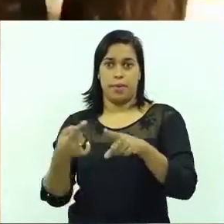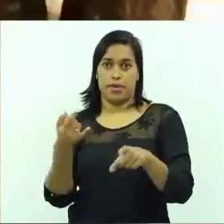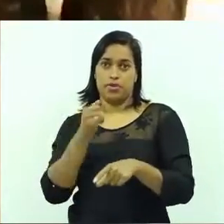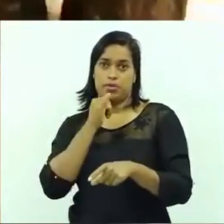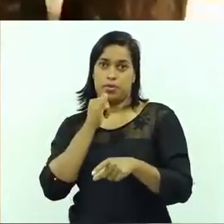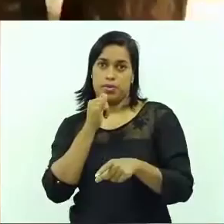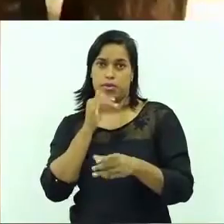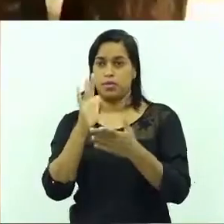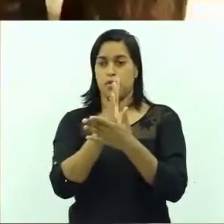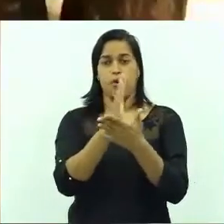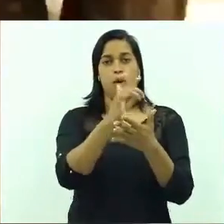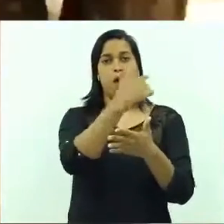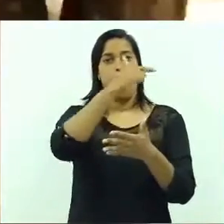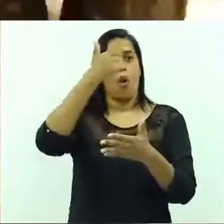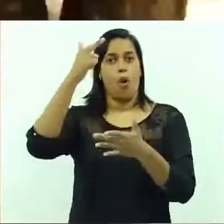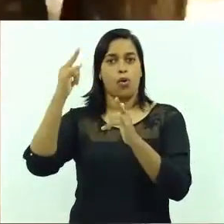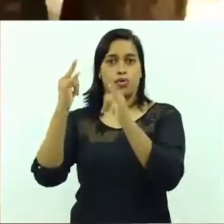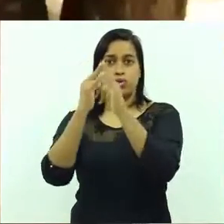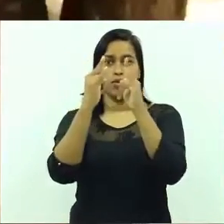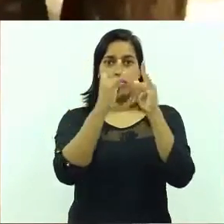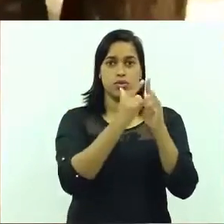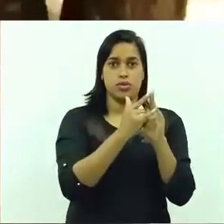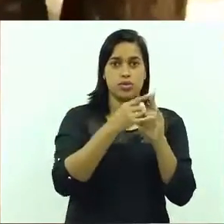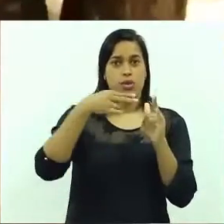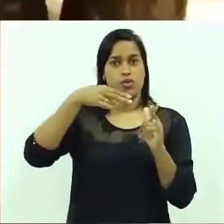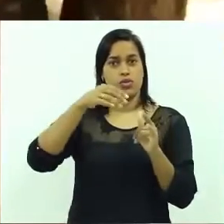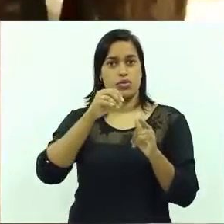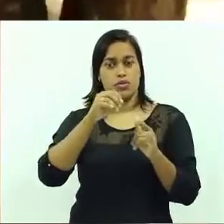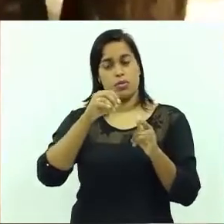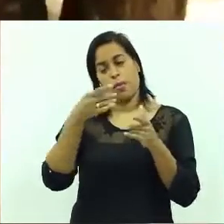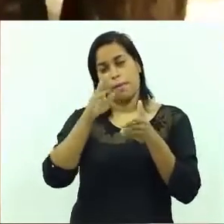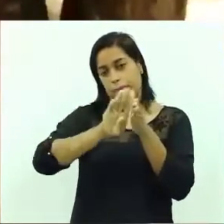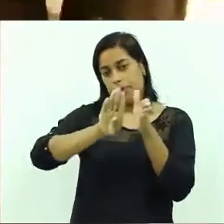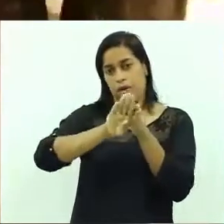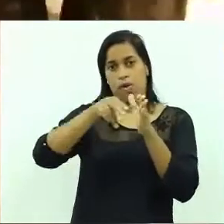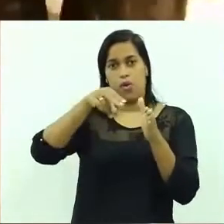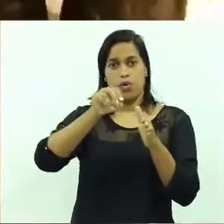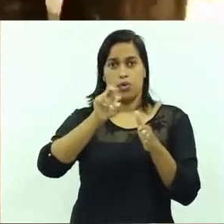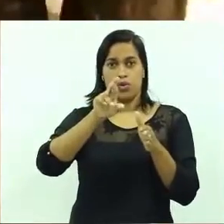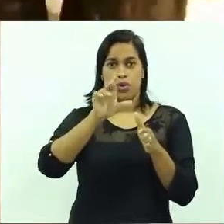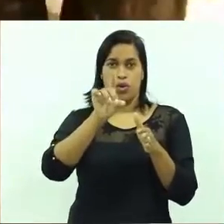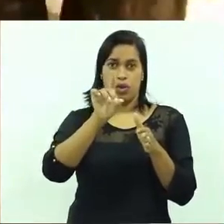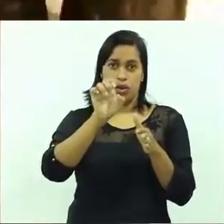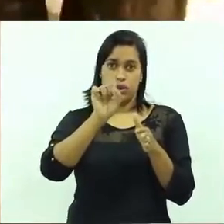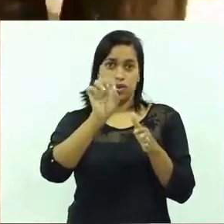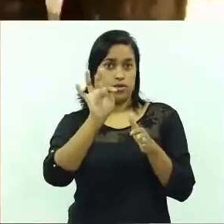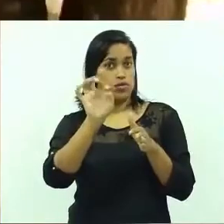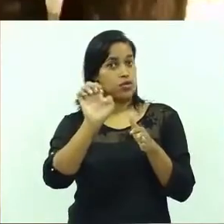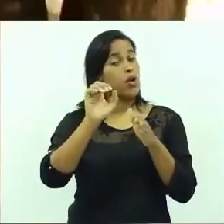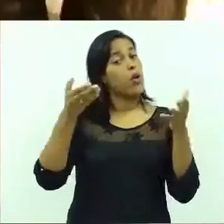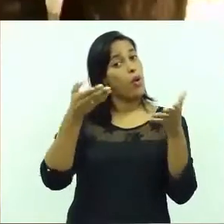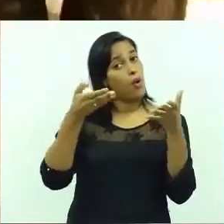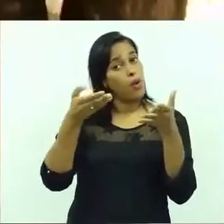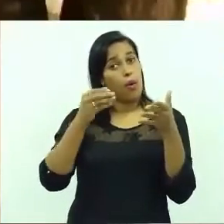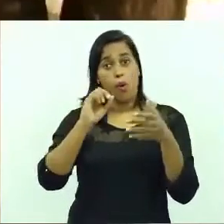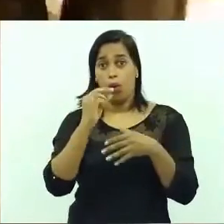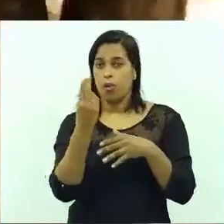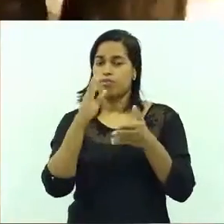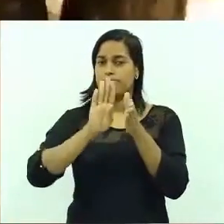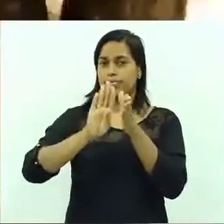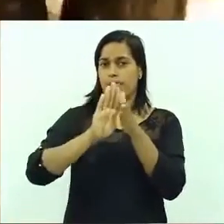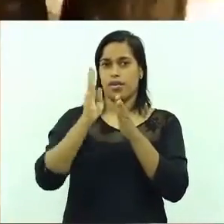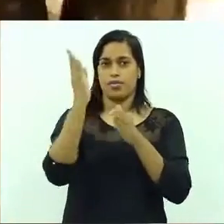via algumas outras instituições, como Banco do Nordeste ou Banco do Brasil. Hoje, os juros estão